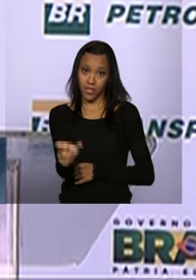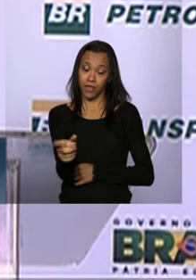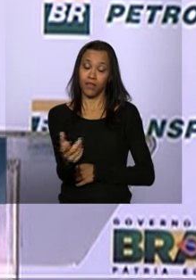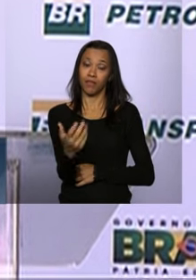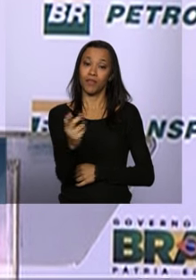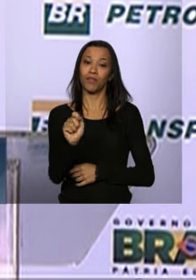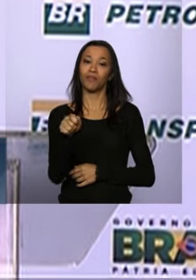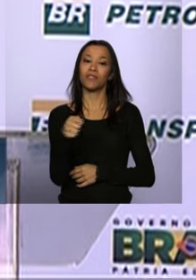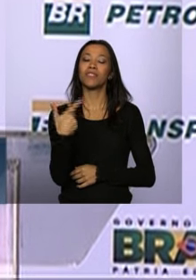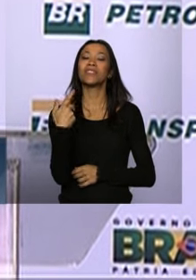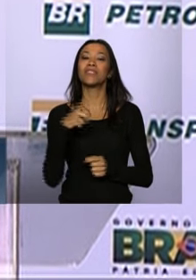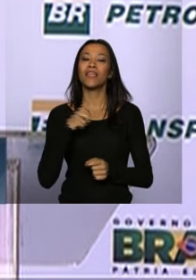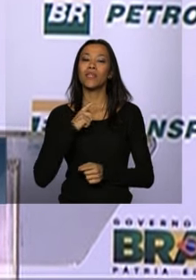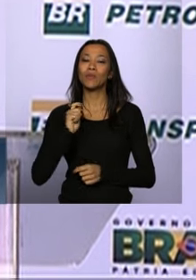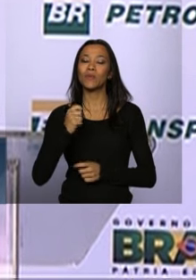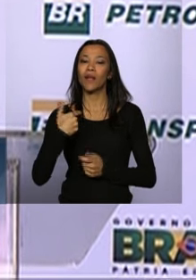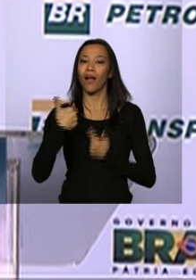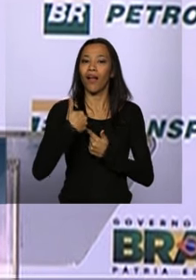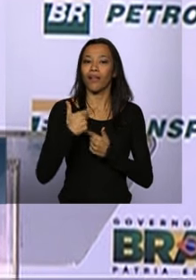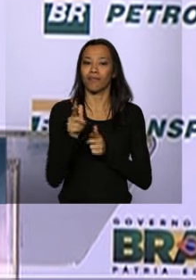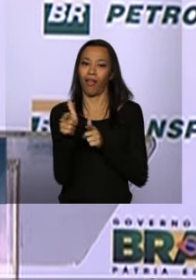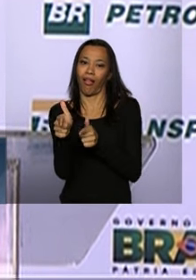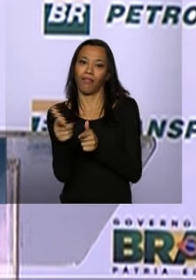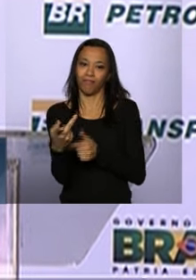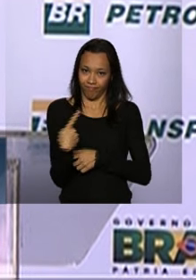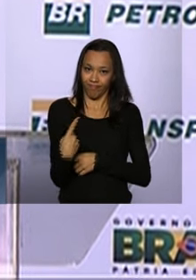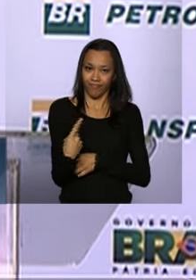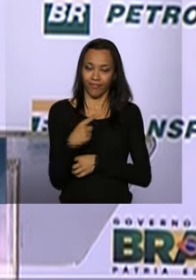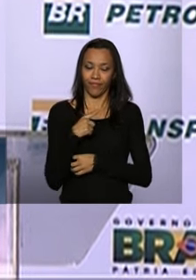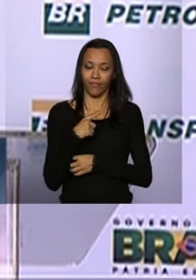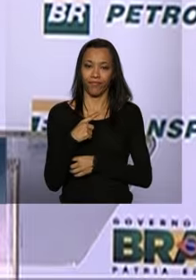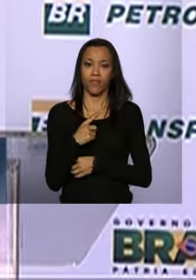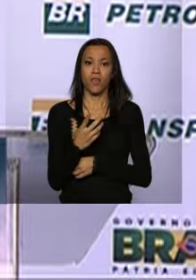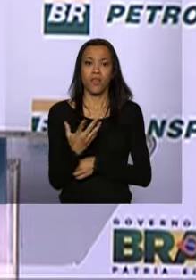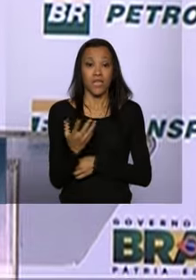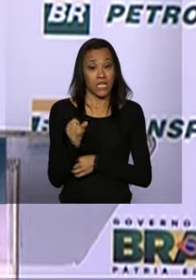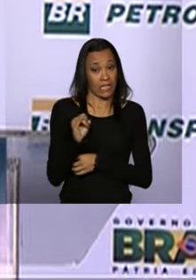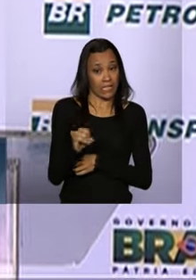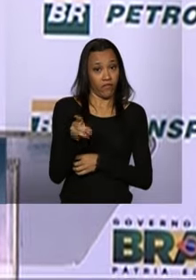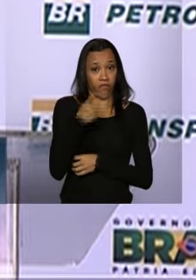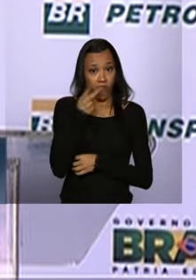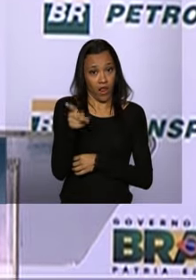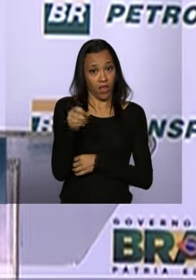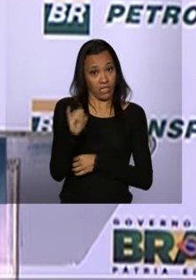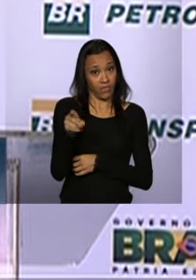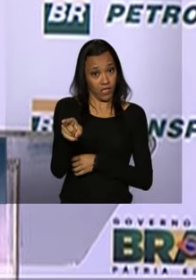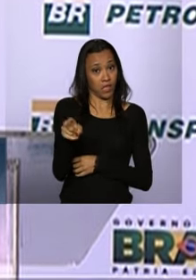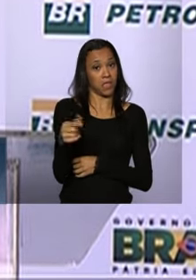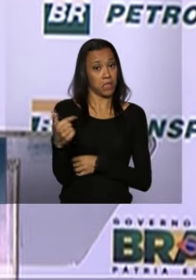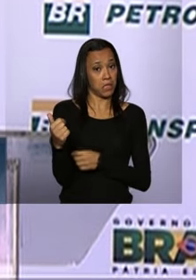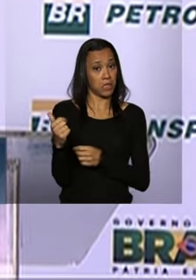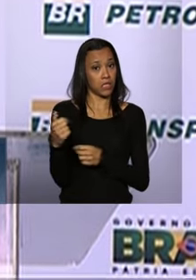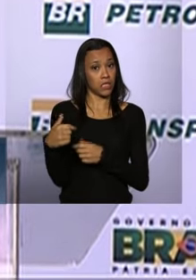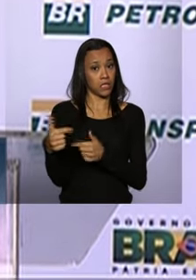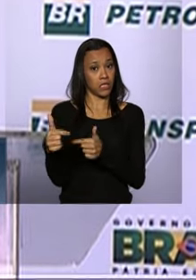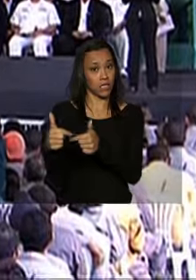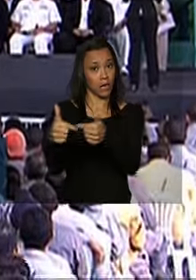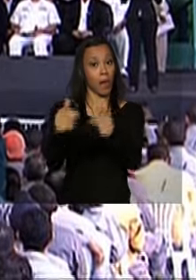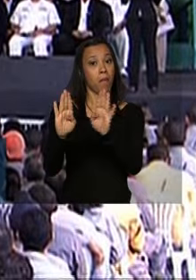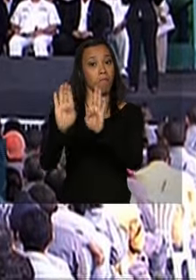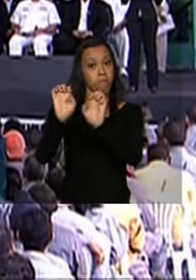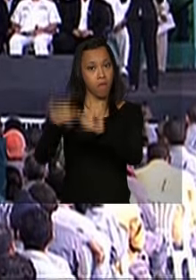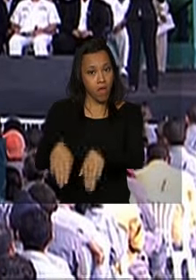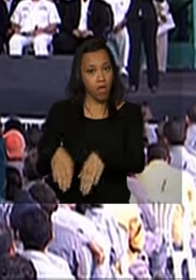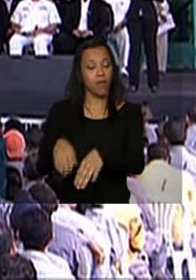de Ari, por acaso. Mas, Dida, se você fizer o trabalho na Petrobras, como fez o Banco do